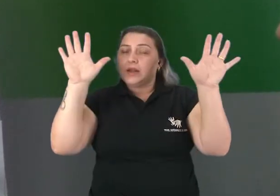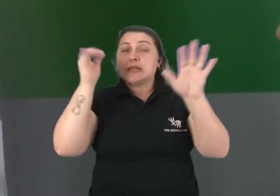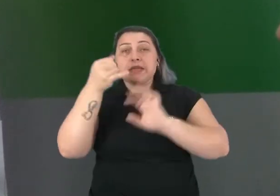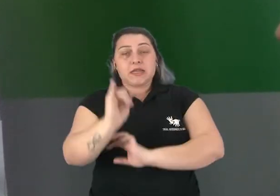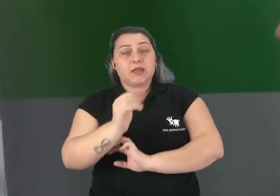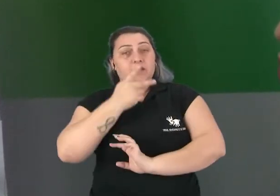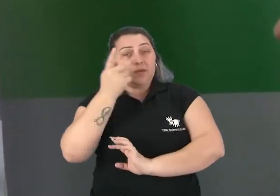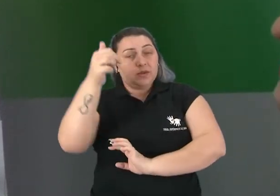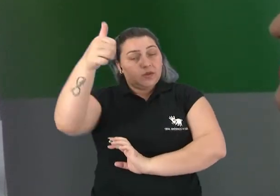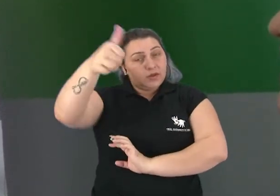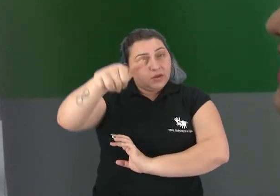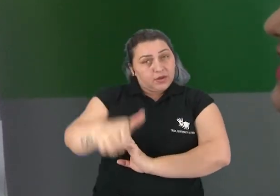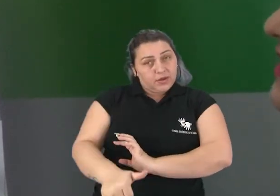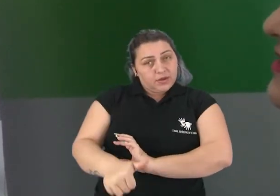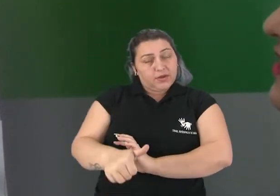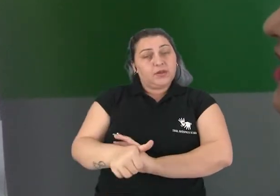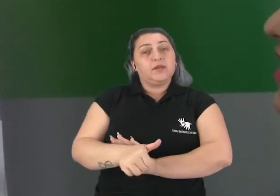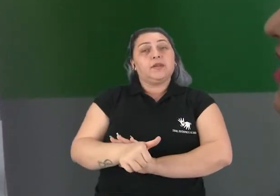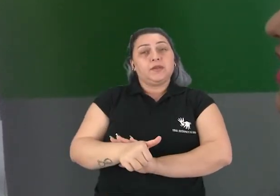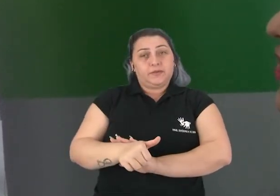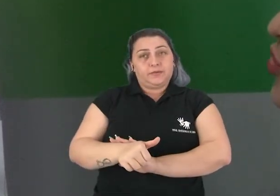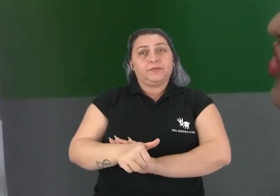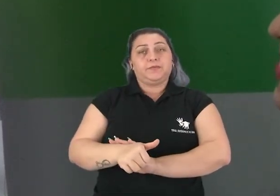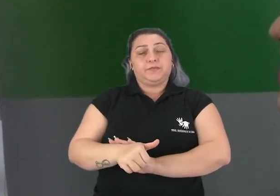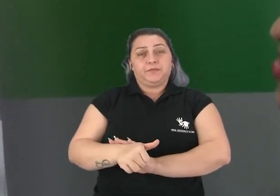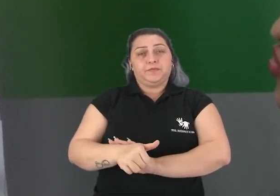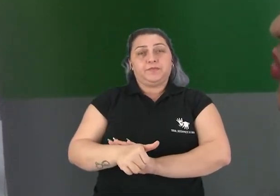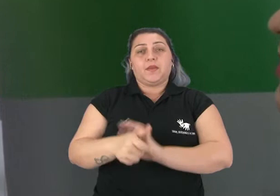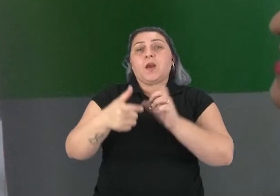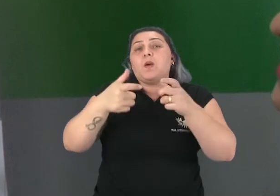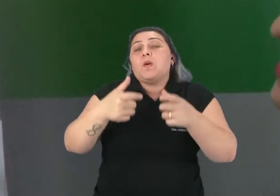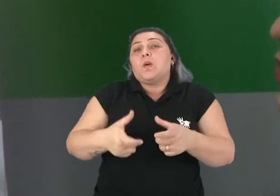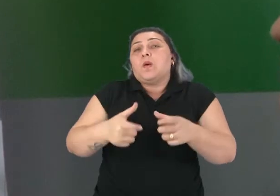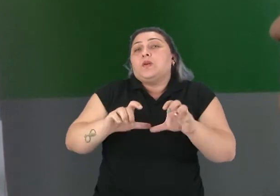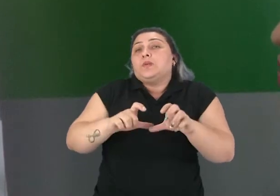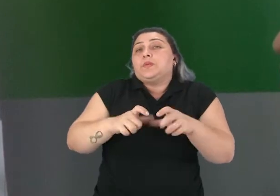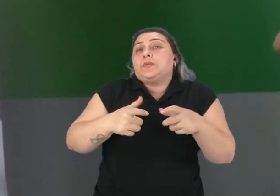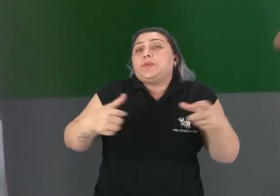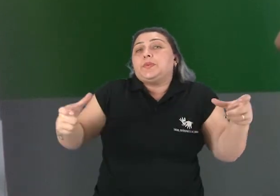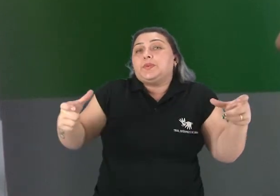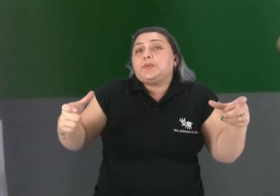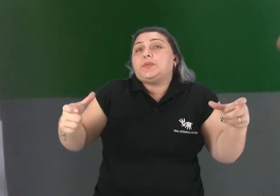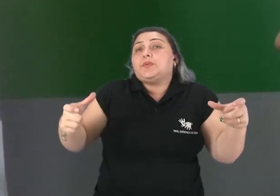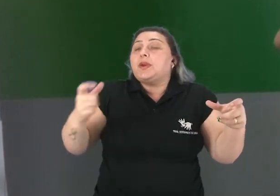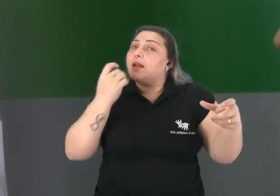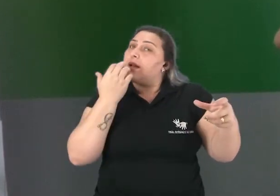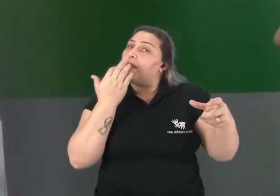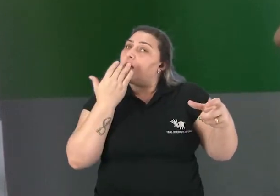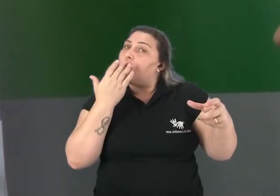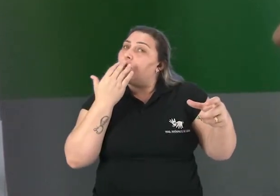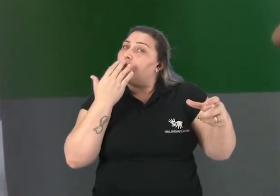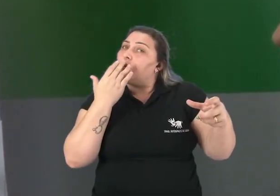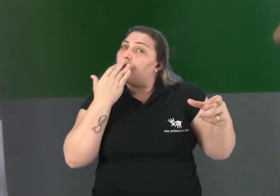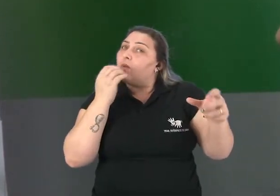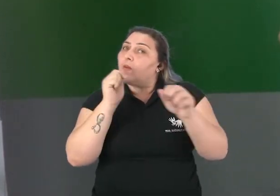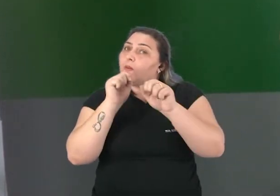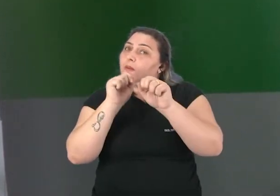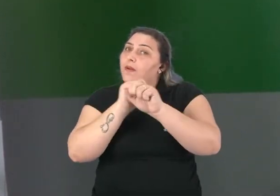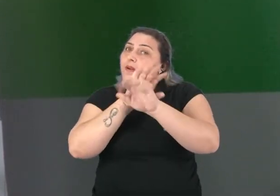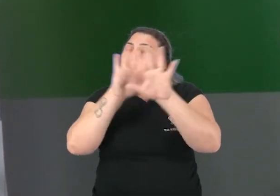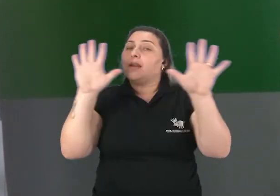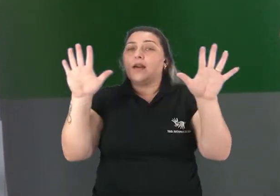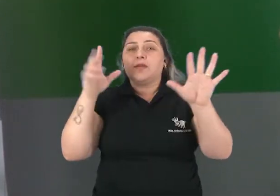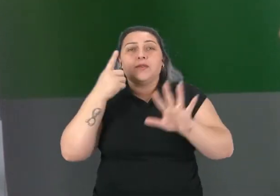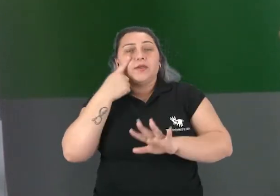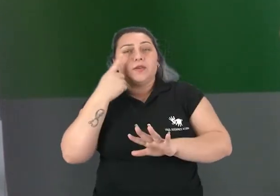você for analisar com mais clara, é onde a taxa de urbanização é maior, tá? E aí você